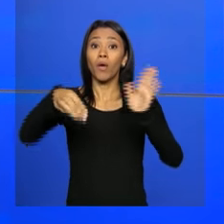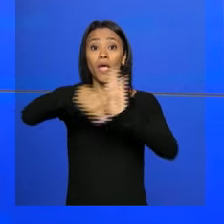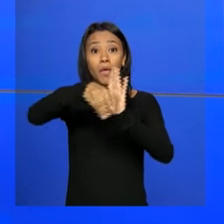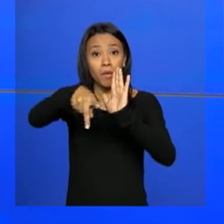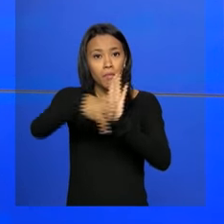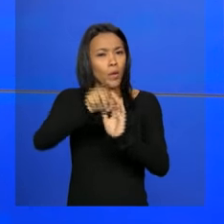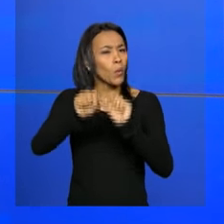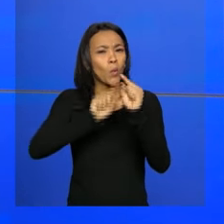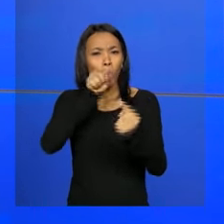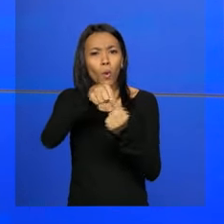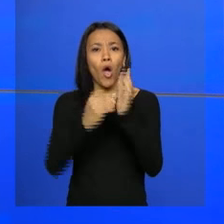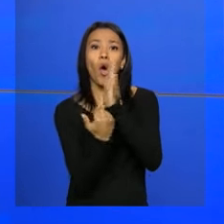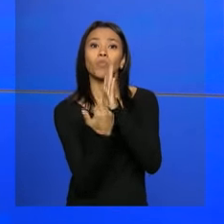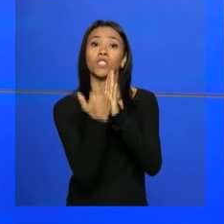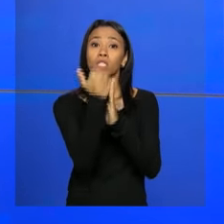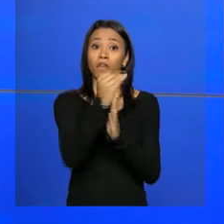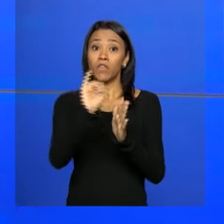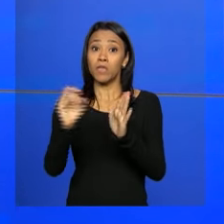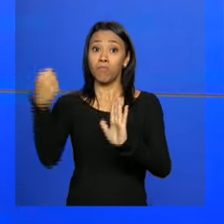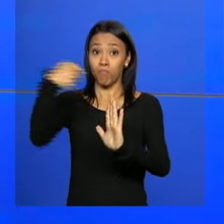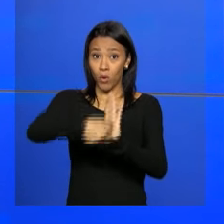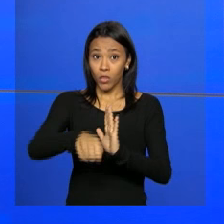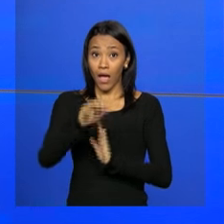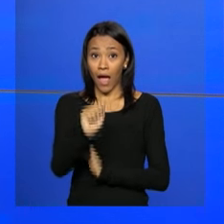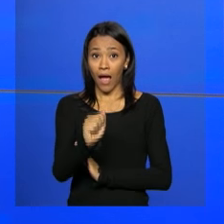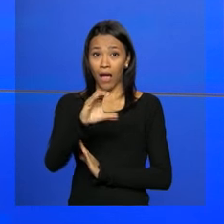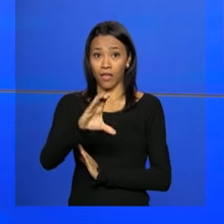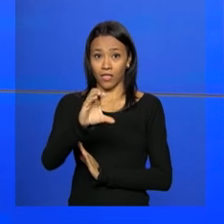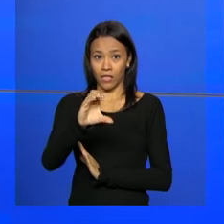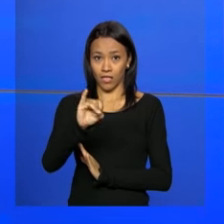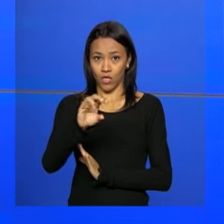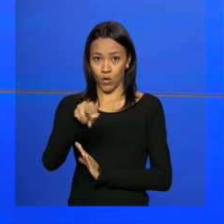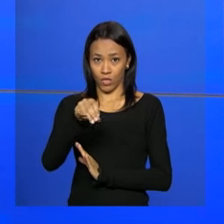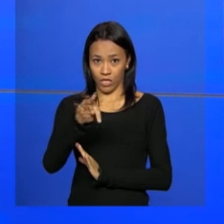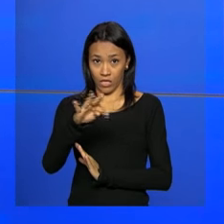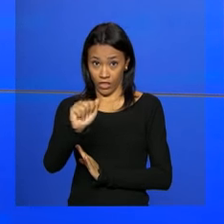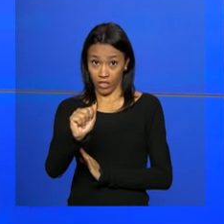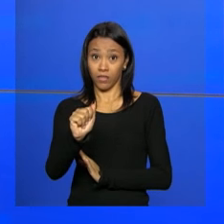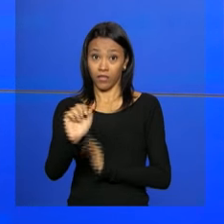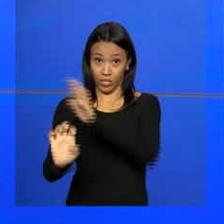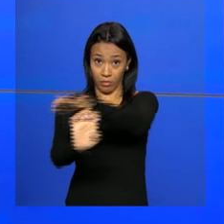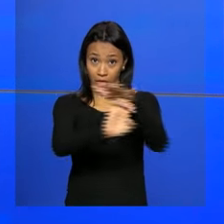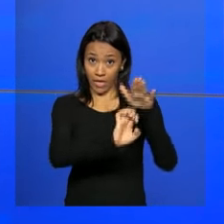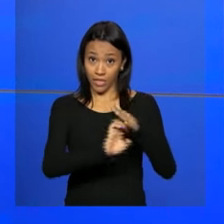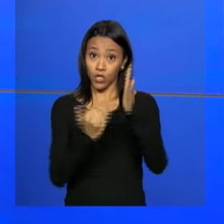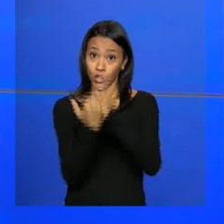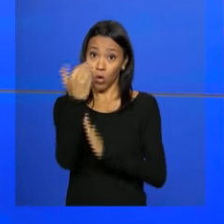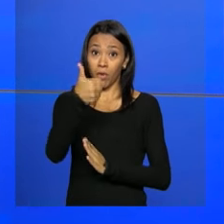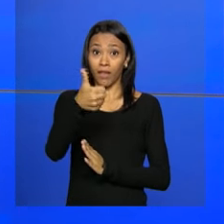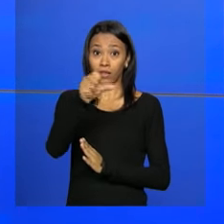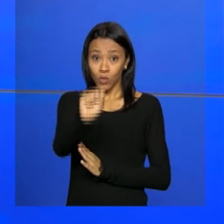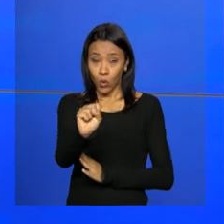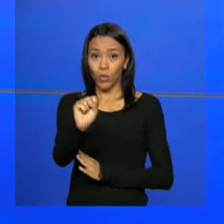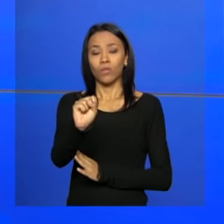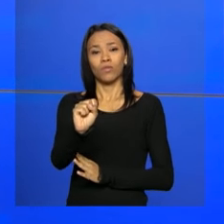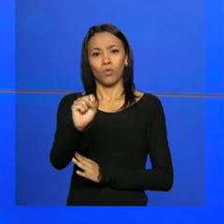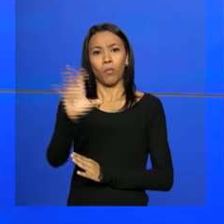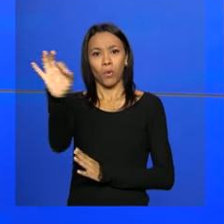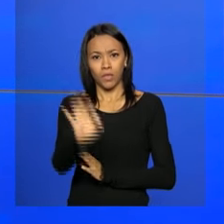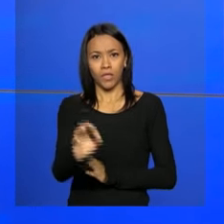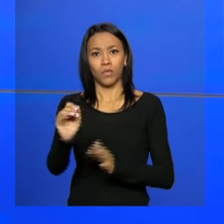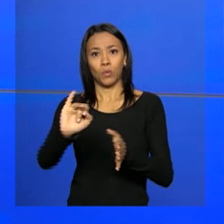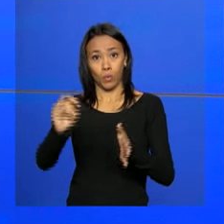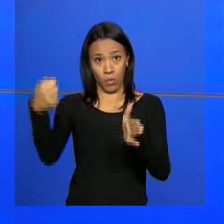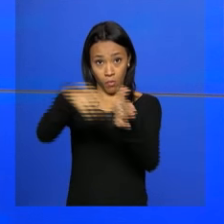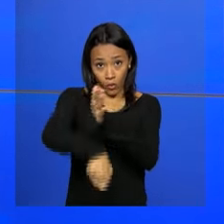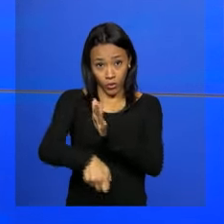aumenta o imposto para acionistas de empresas. A medida sobe para 18% a alíquota do imposto de renda sobre juros de capital